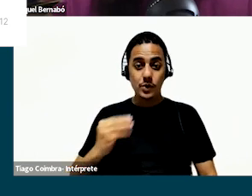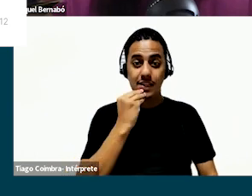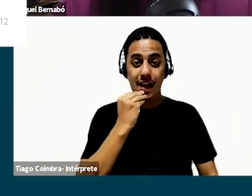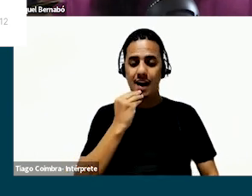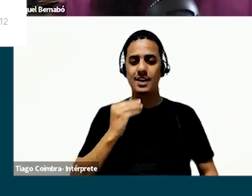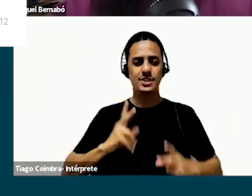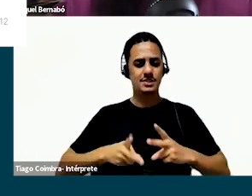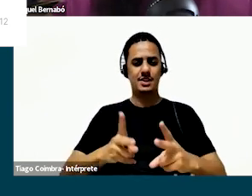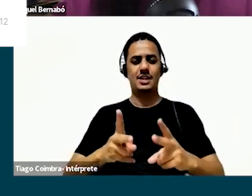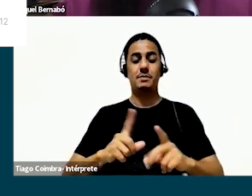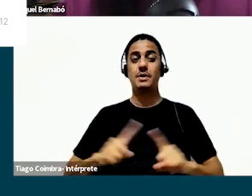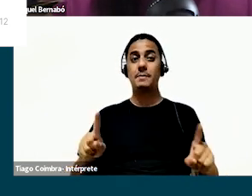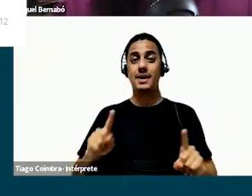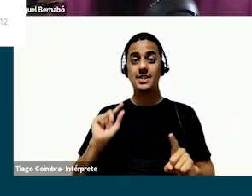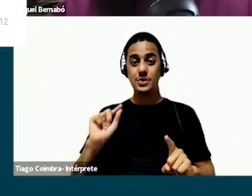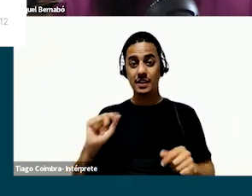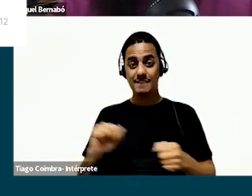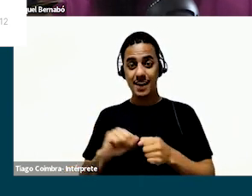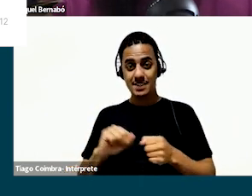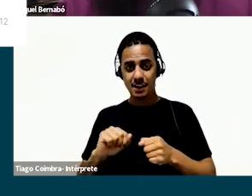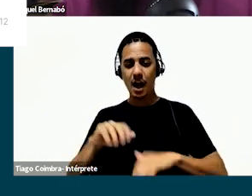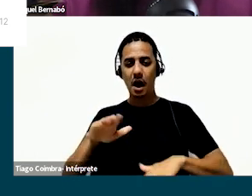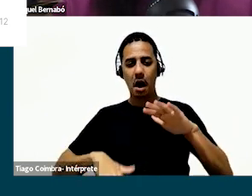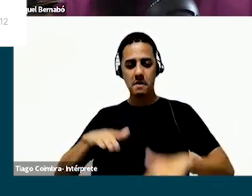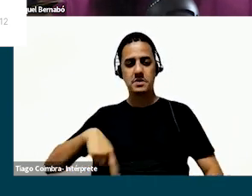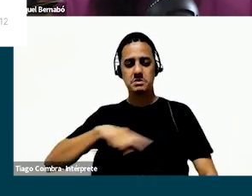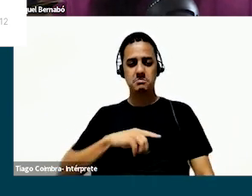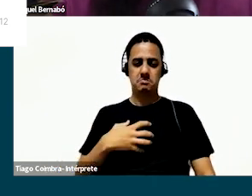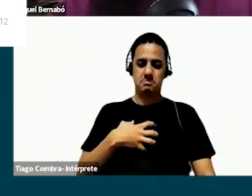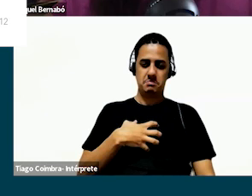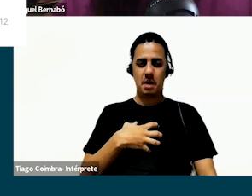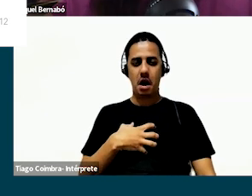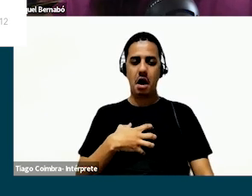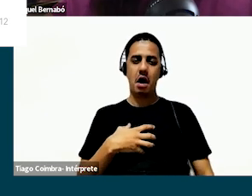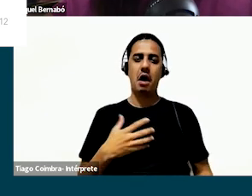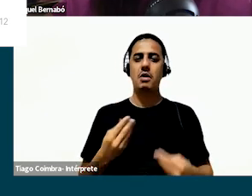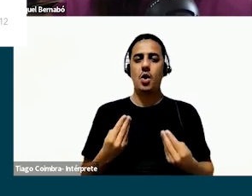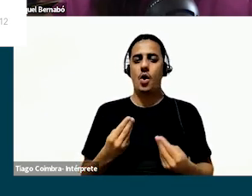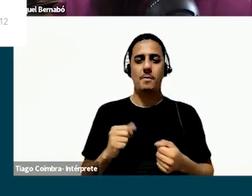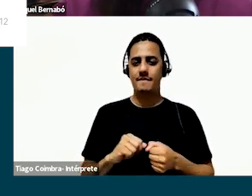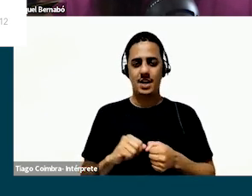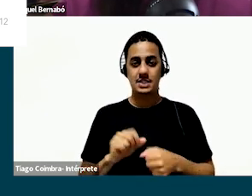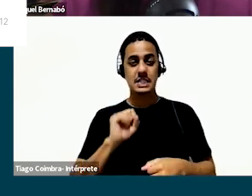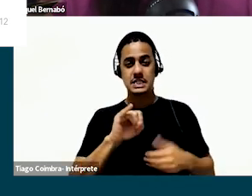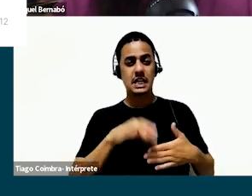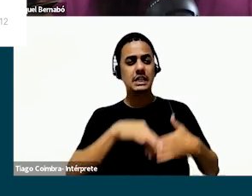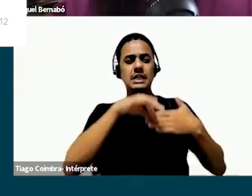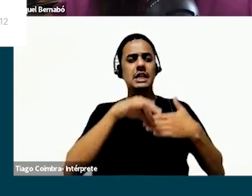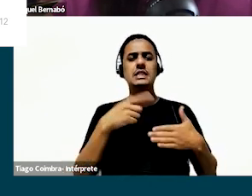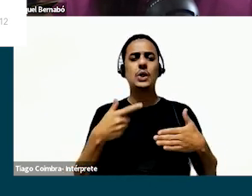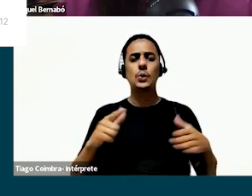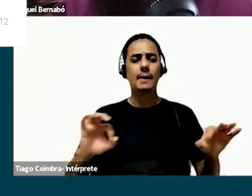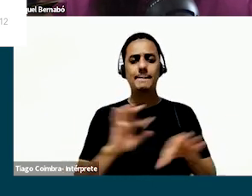toda oportunidade e a cada vaga que se anuncie. Mas fazer só isso, às vezes pode dar para a gente a impressão de que a gente está nadando contra a